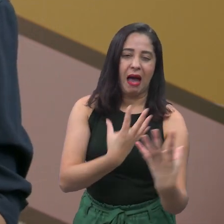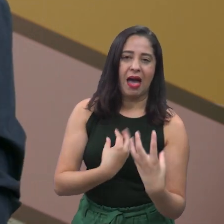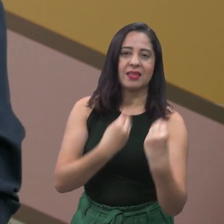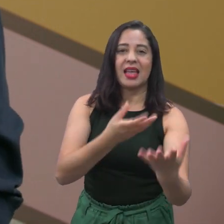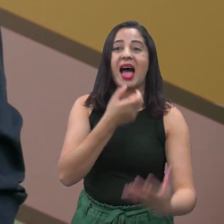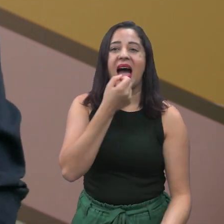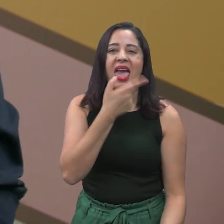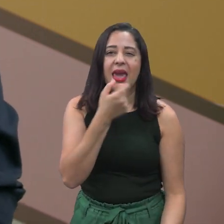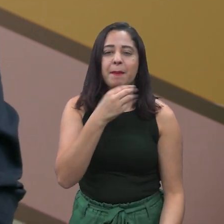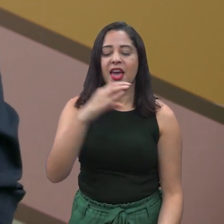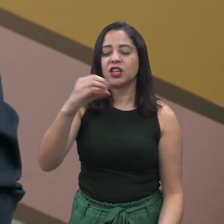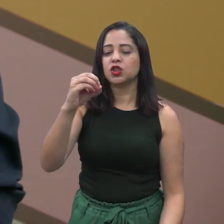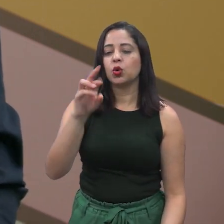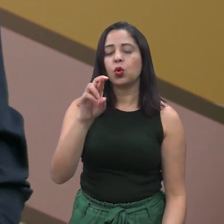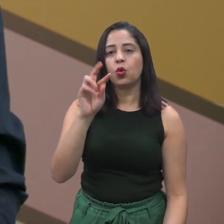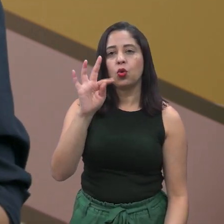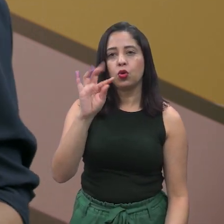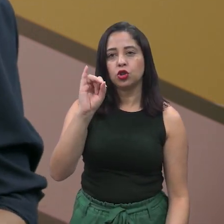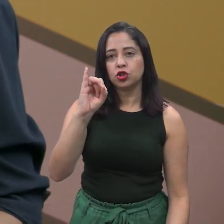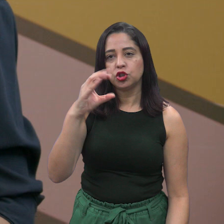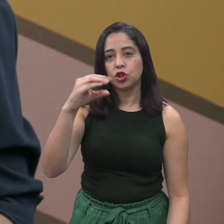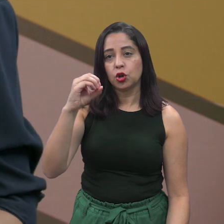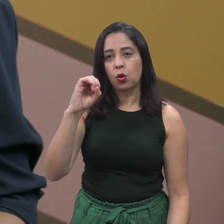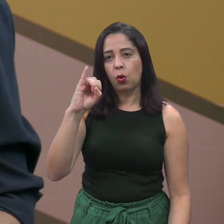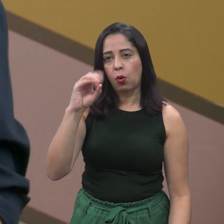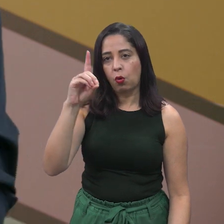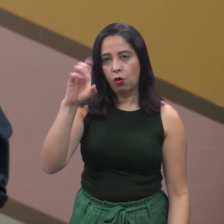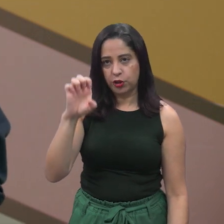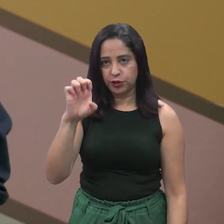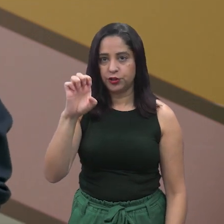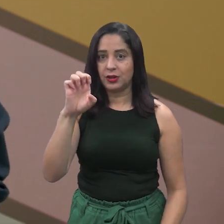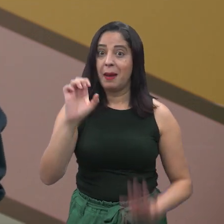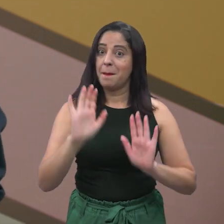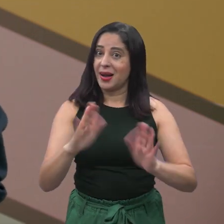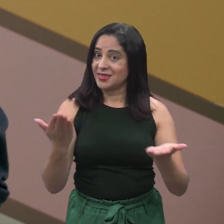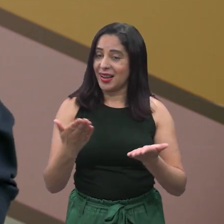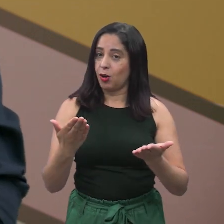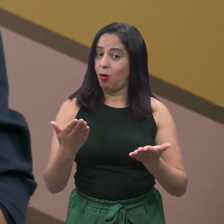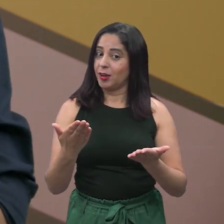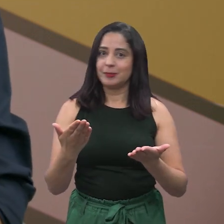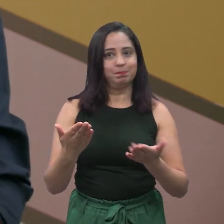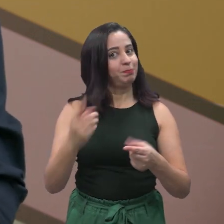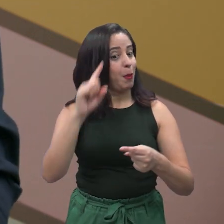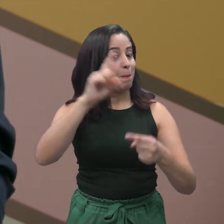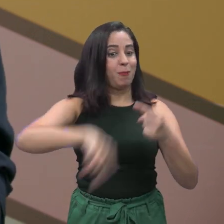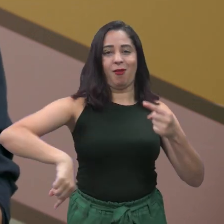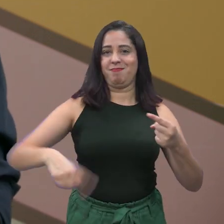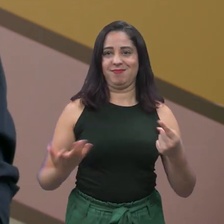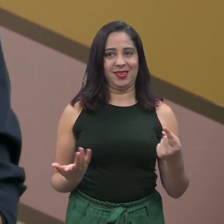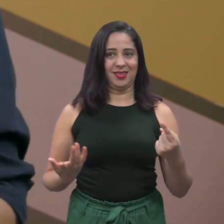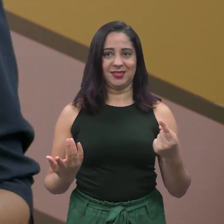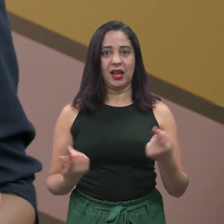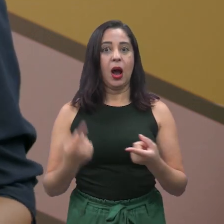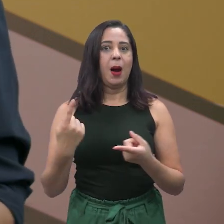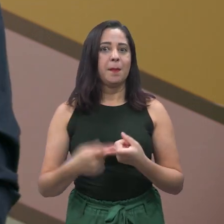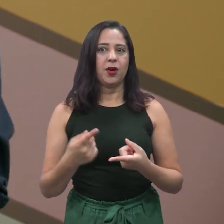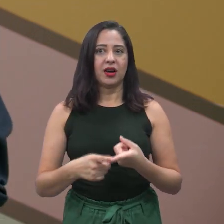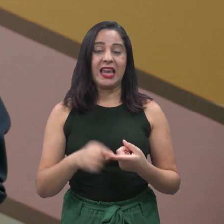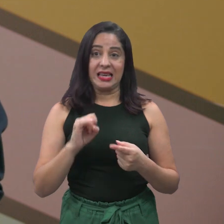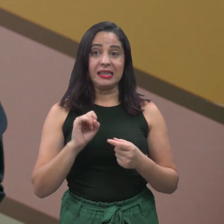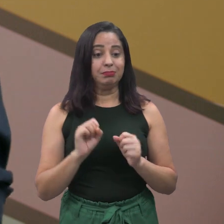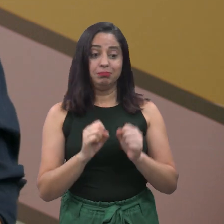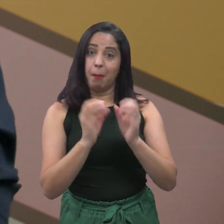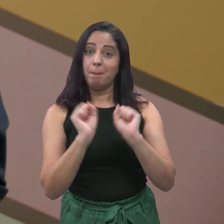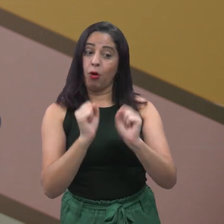aí temos a questão do efeito colateral, se a gente começar a usar cortisona indiscriminadamente, sem critério nenhum, porque